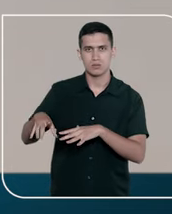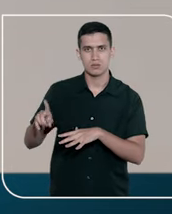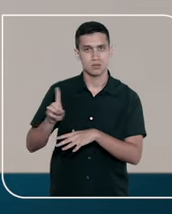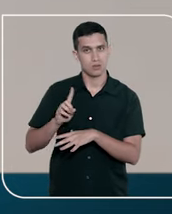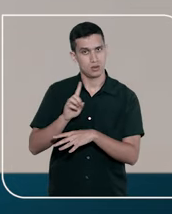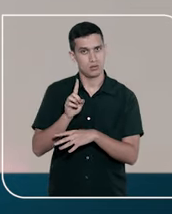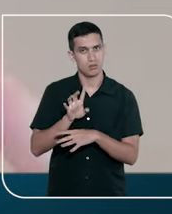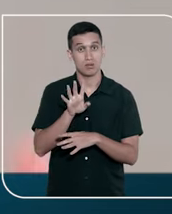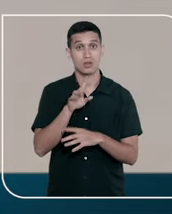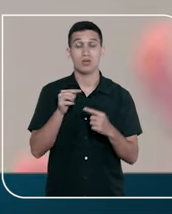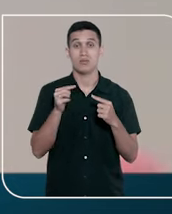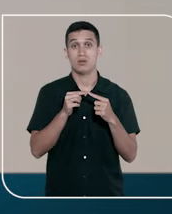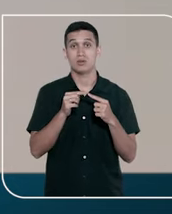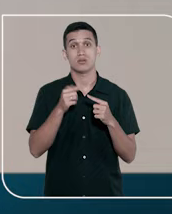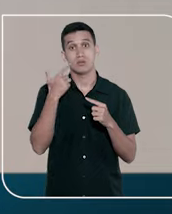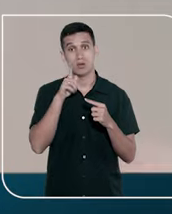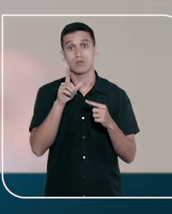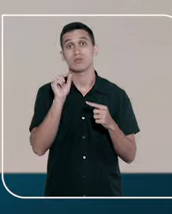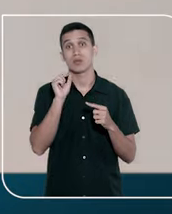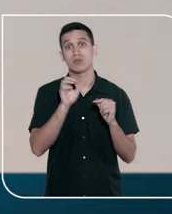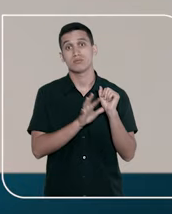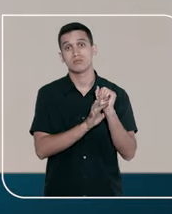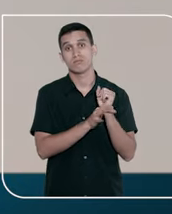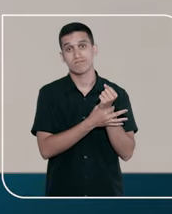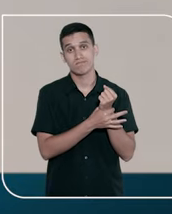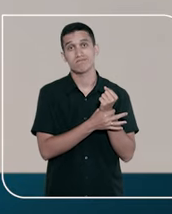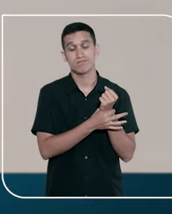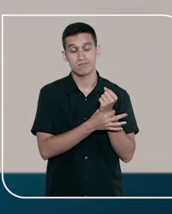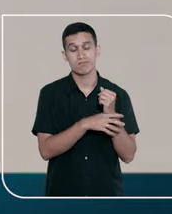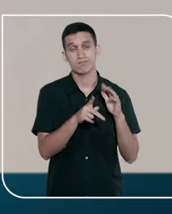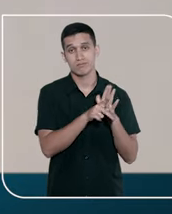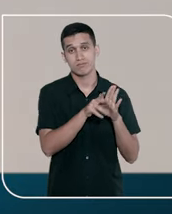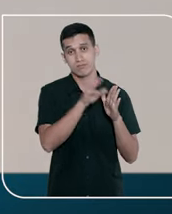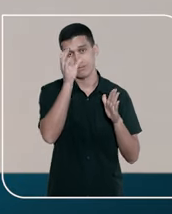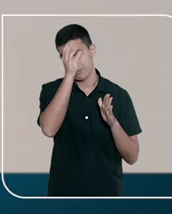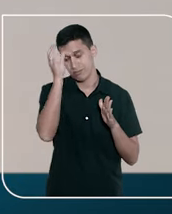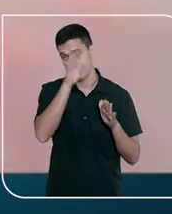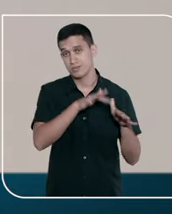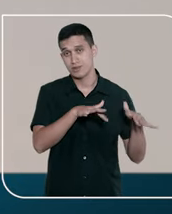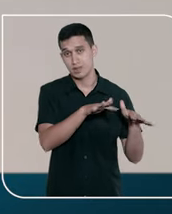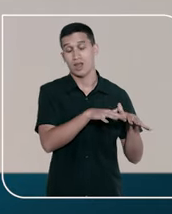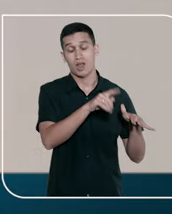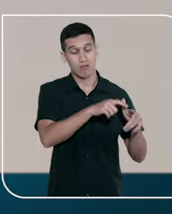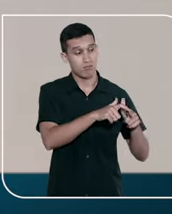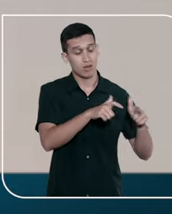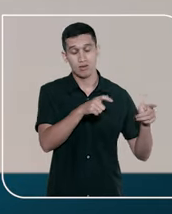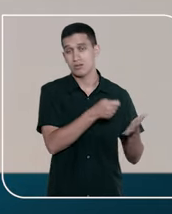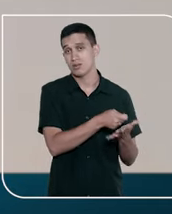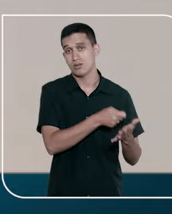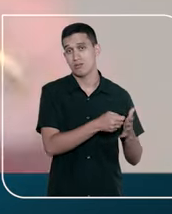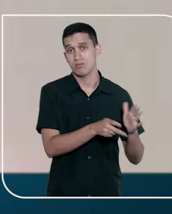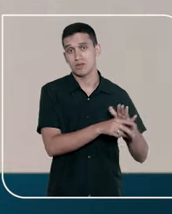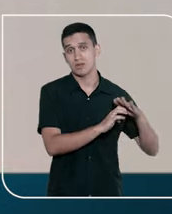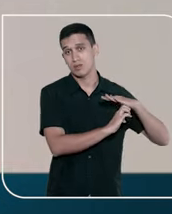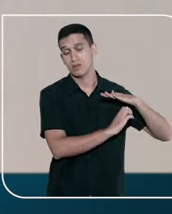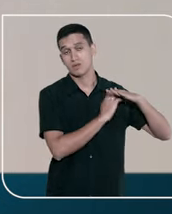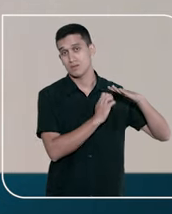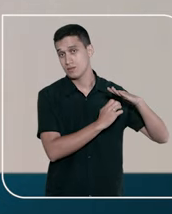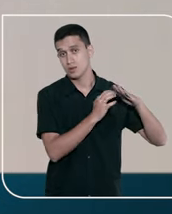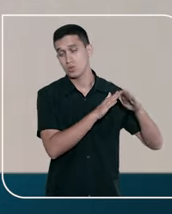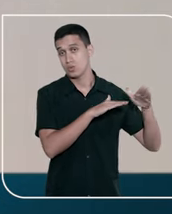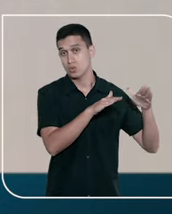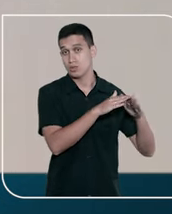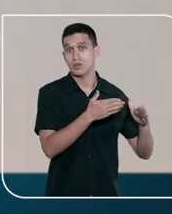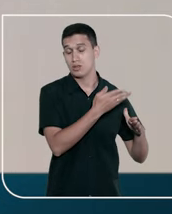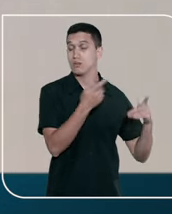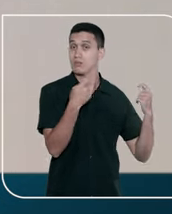se trata, mais uma vez, como sempre se diz, de segurança no transporte aéreo. É a maior obrigação do transportador aéreo e todo passageiro tem